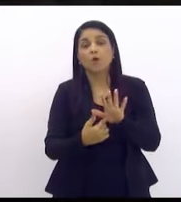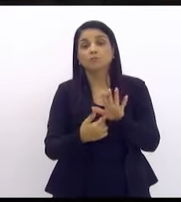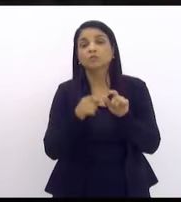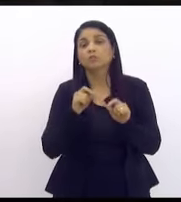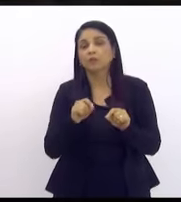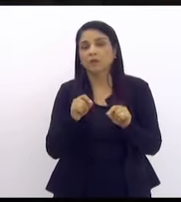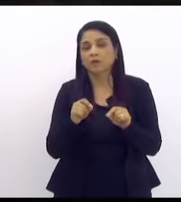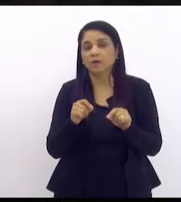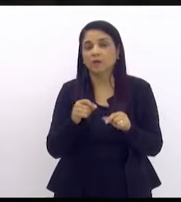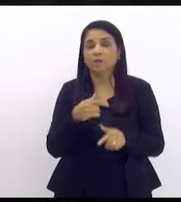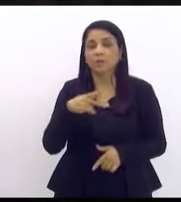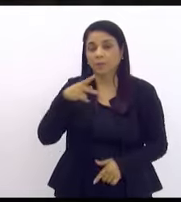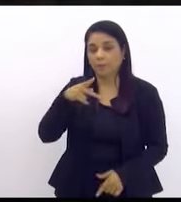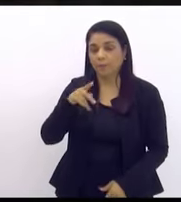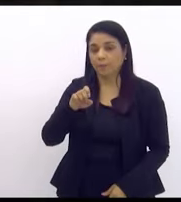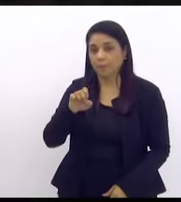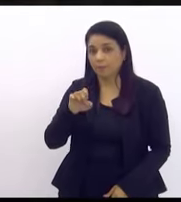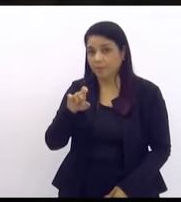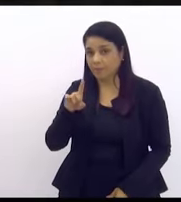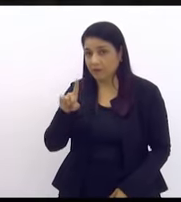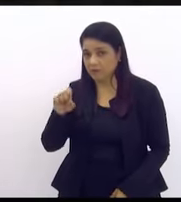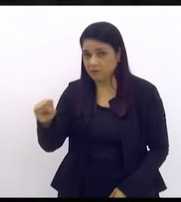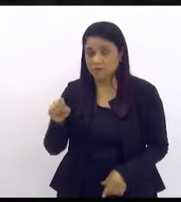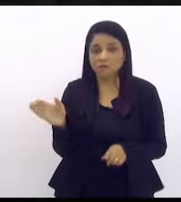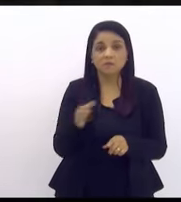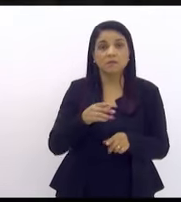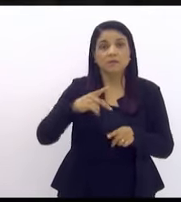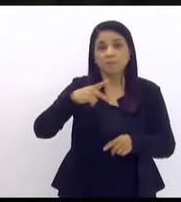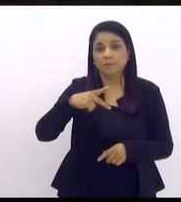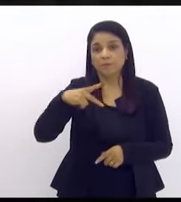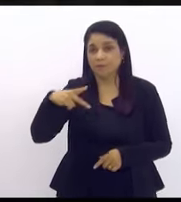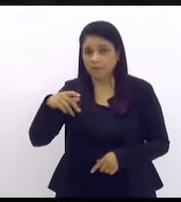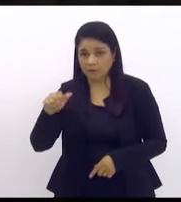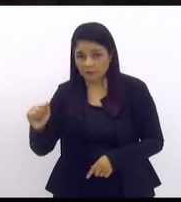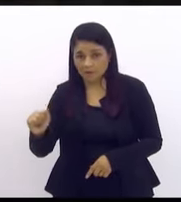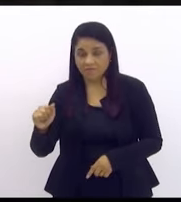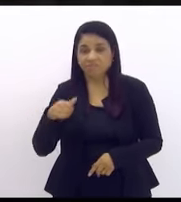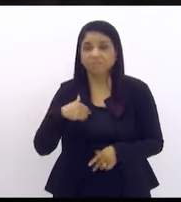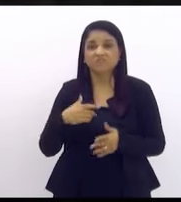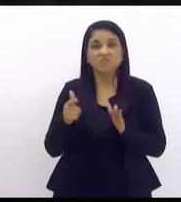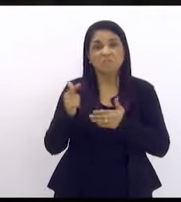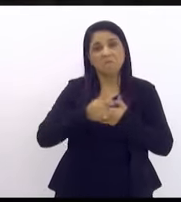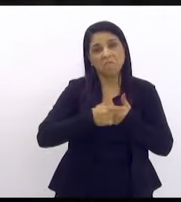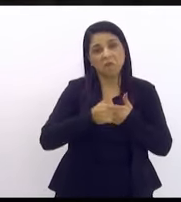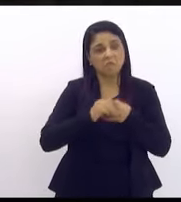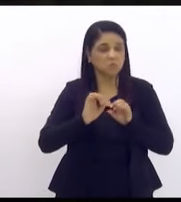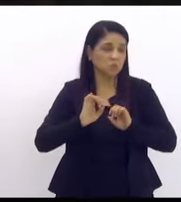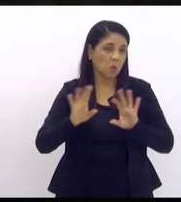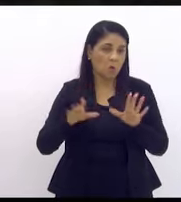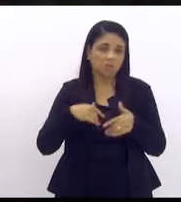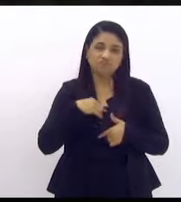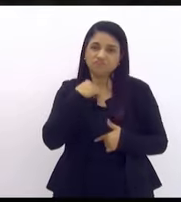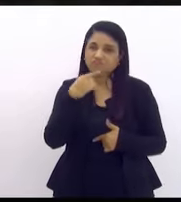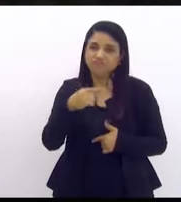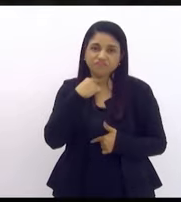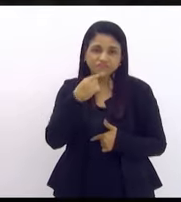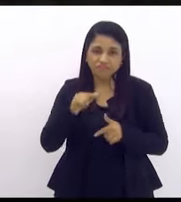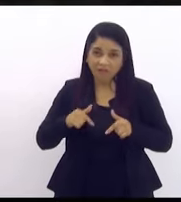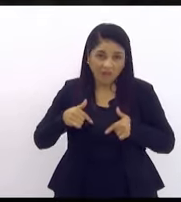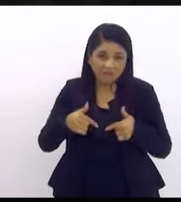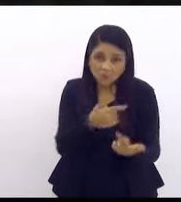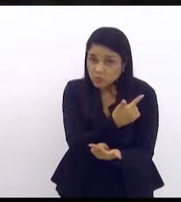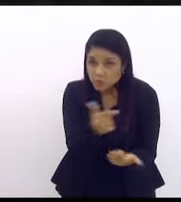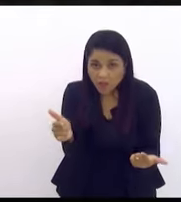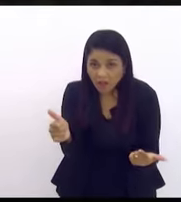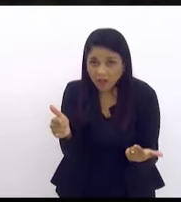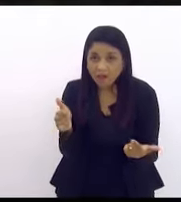o PEDES quanto o PPA correm risco de ficar só no papel. E aí vira letra morta, senhora presidenta. Tudo